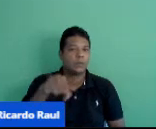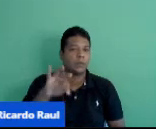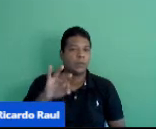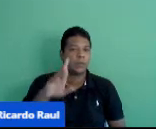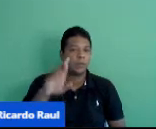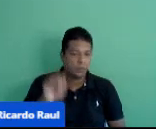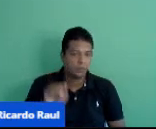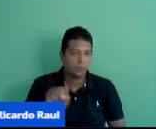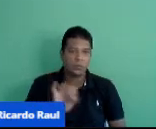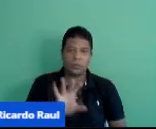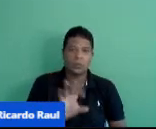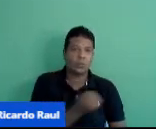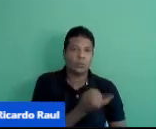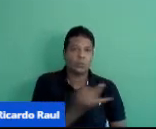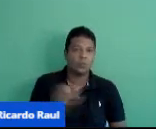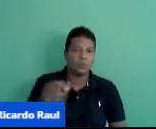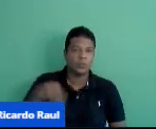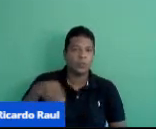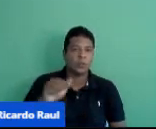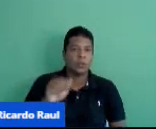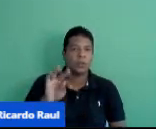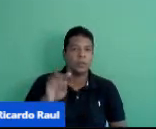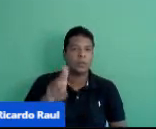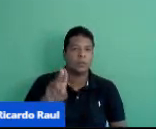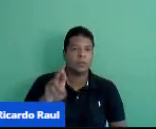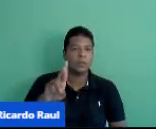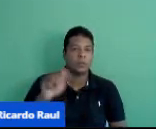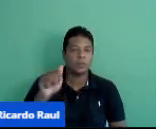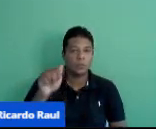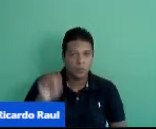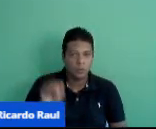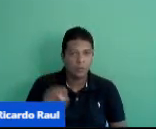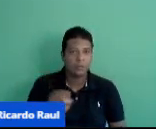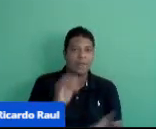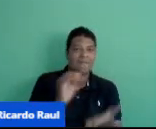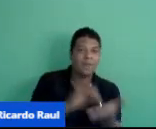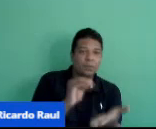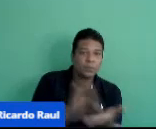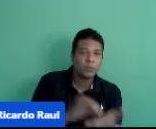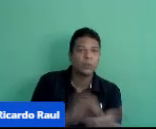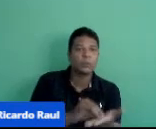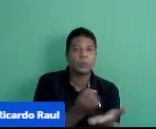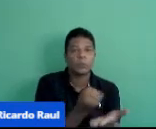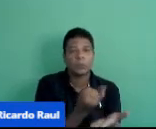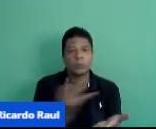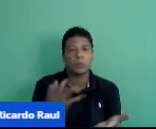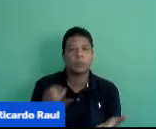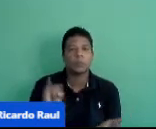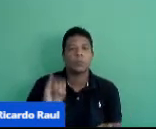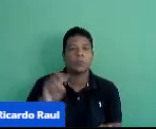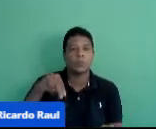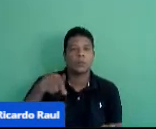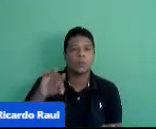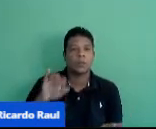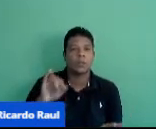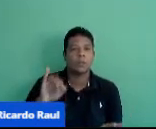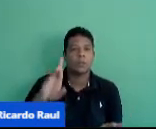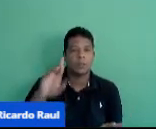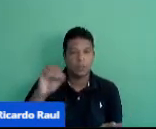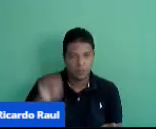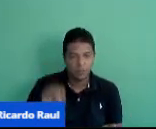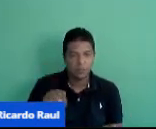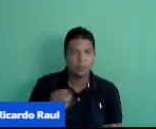naturais. Aí, a gente escutou os professores falando, tá faltando números inteiros. No caderno 2, a gente tentou colocar algumas sequências lá, algumas ideias